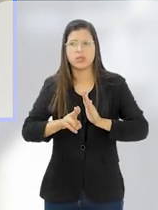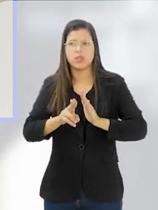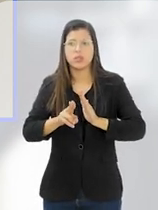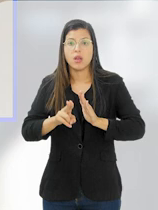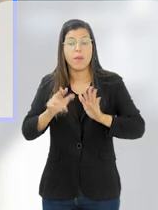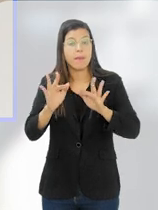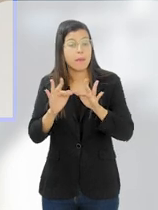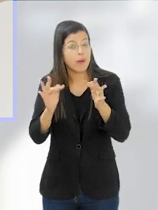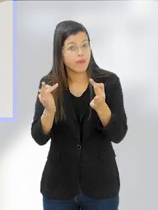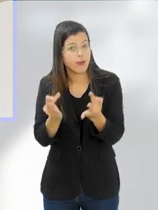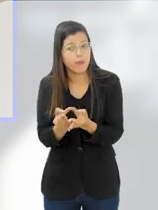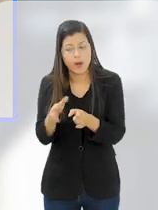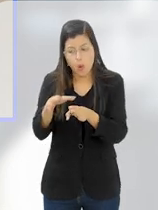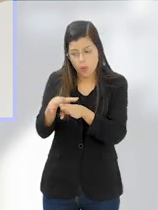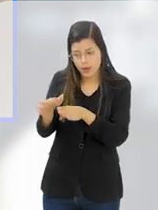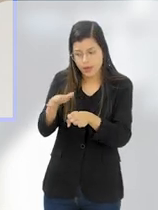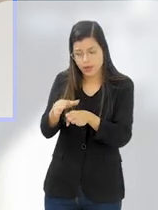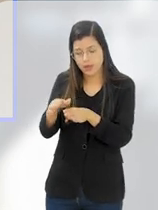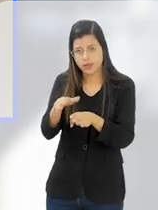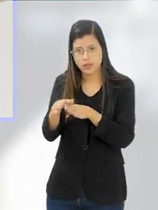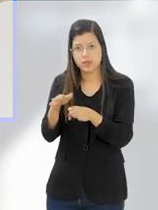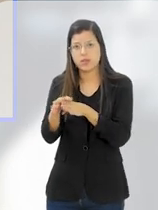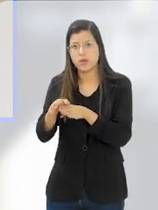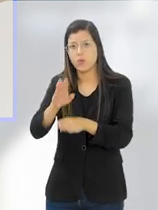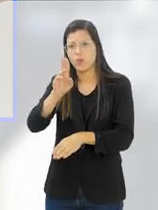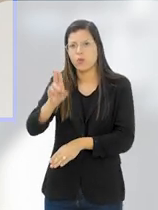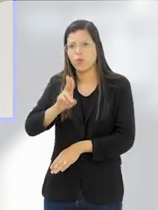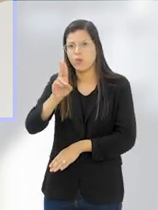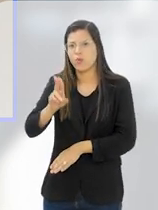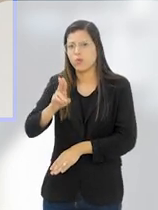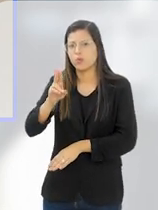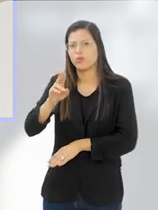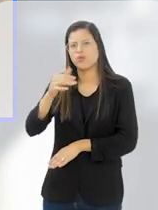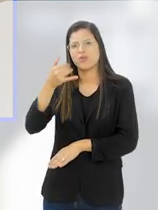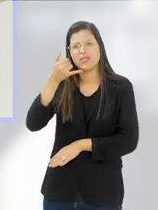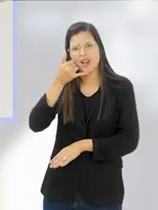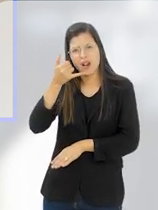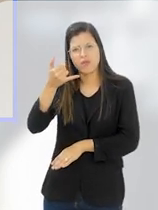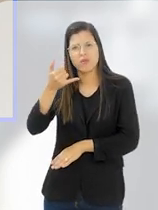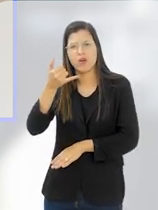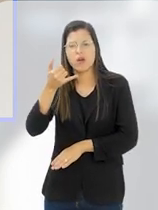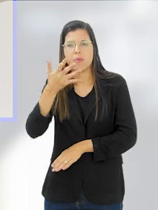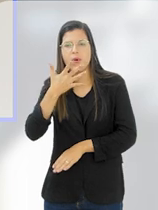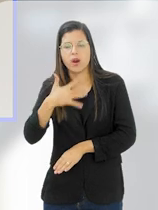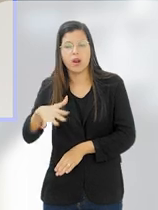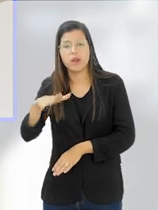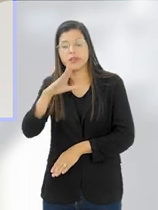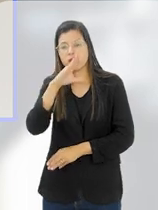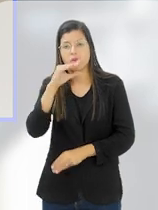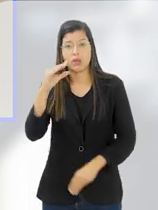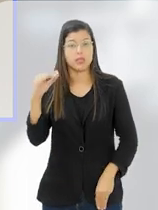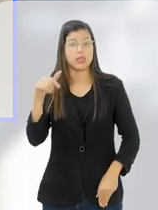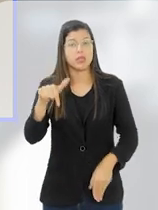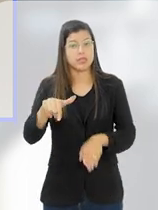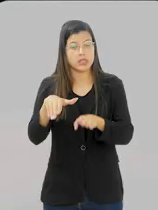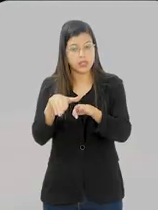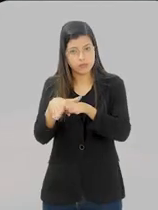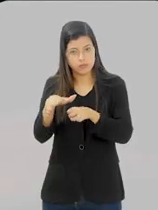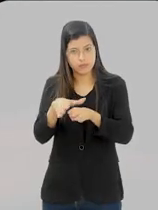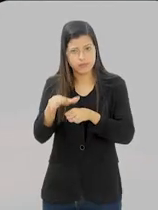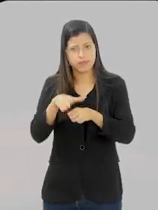Um guia para família sobre orientação de uso de telas por crianças e adolescentes. Esse guia é muito importante,